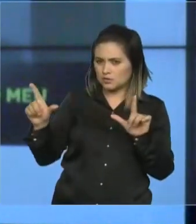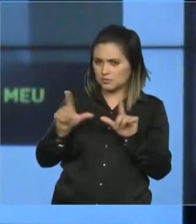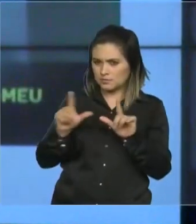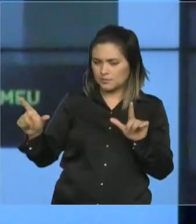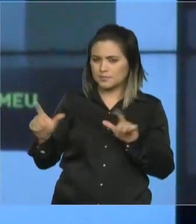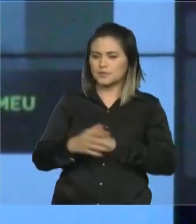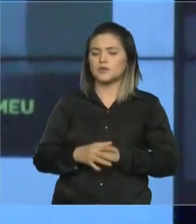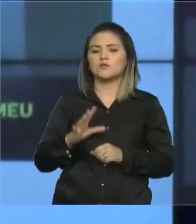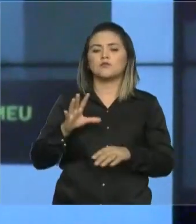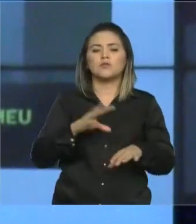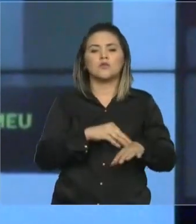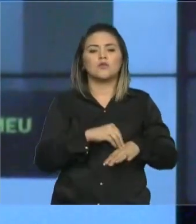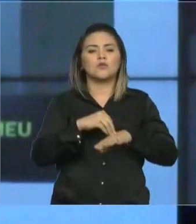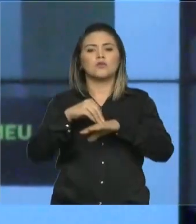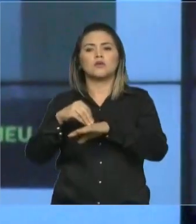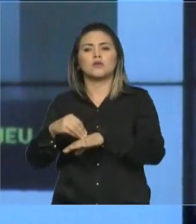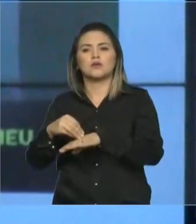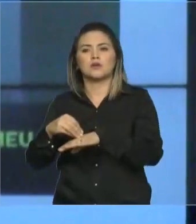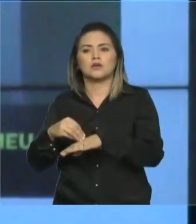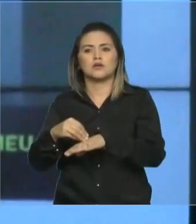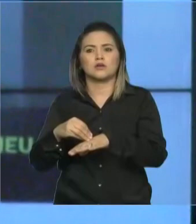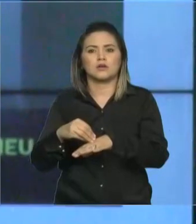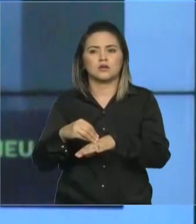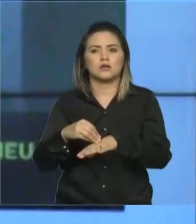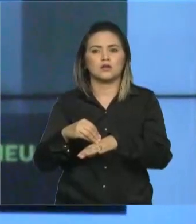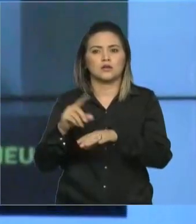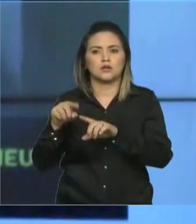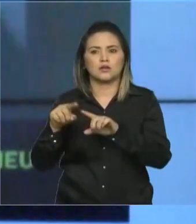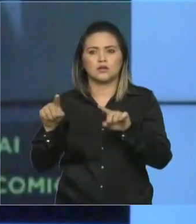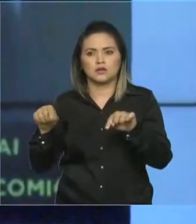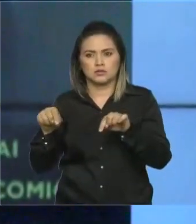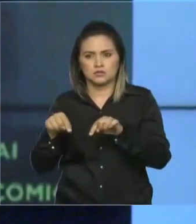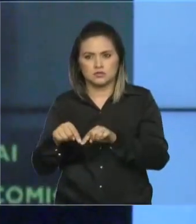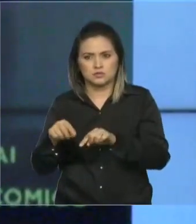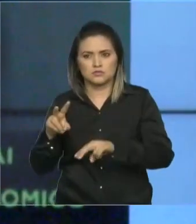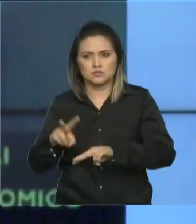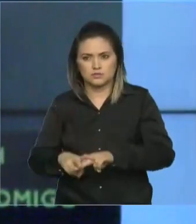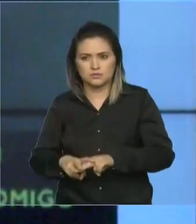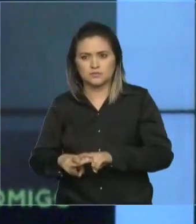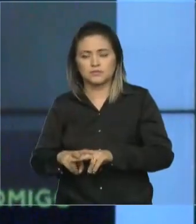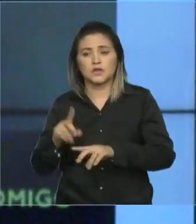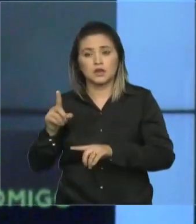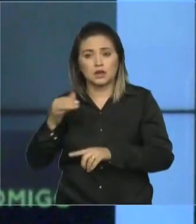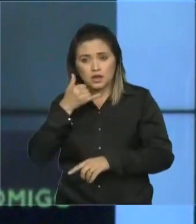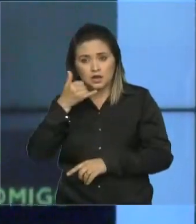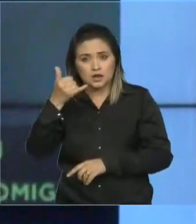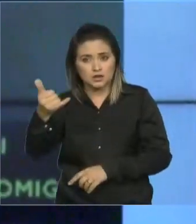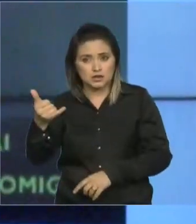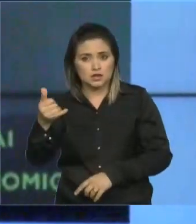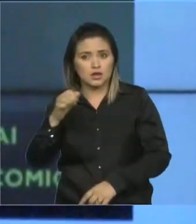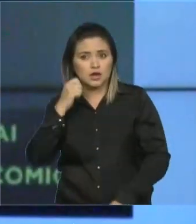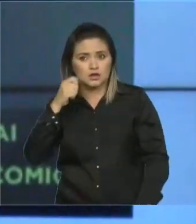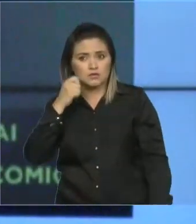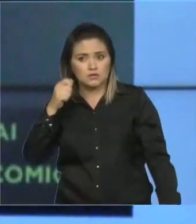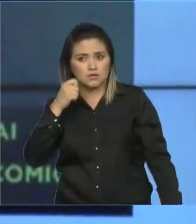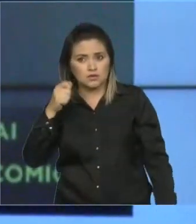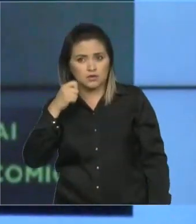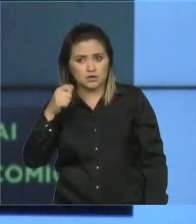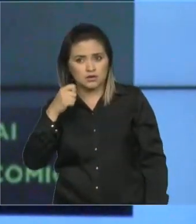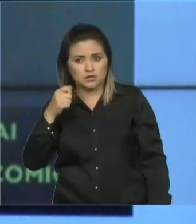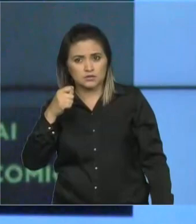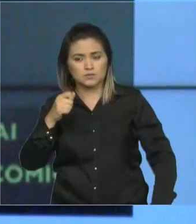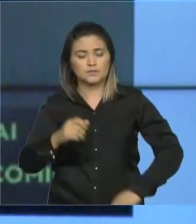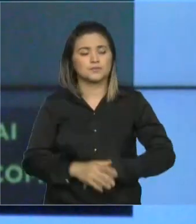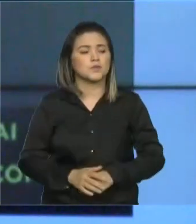advogado. O delegado da direita, o delegado Souza, cumpriu de maneira exemplar até o momento. Só que o outro delegado,